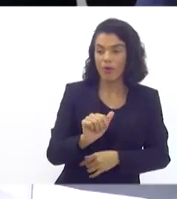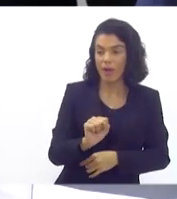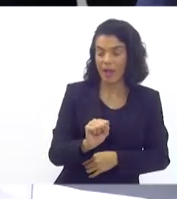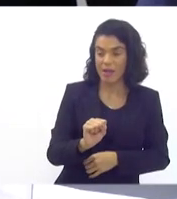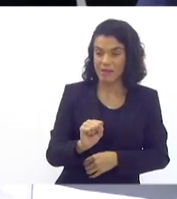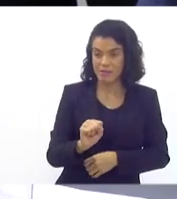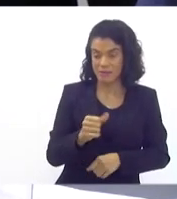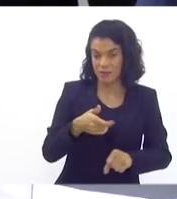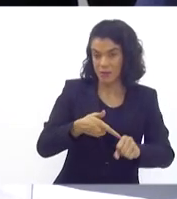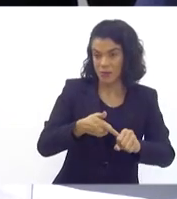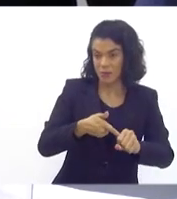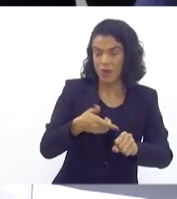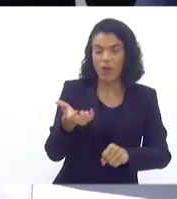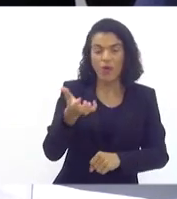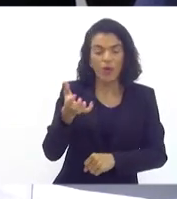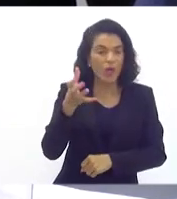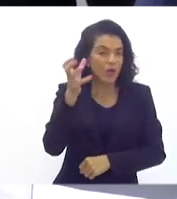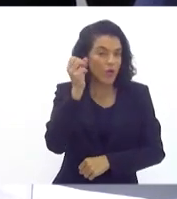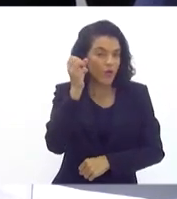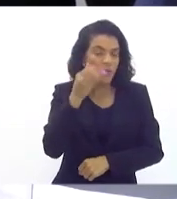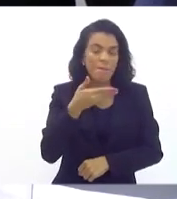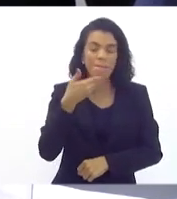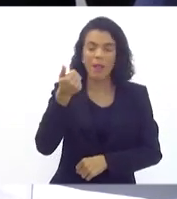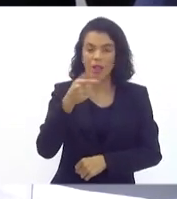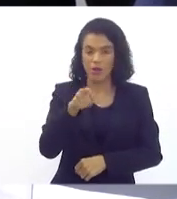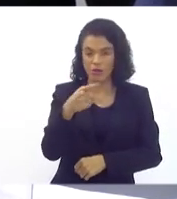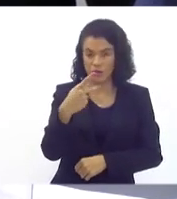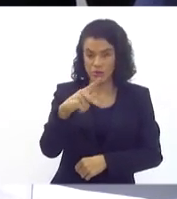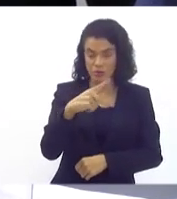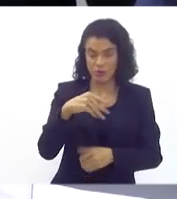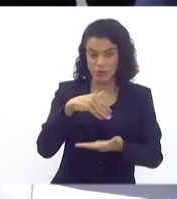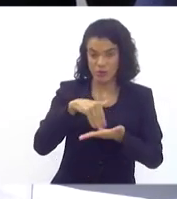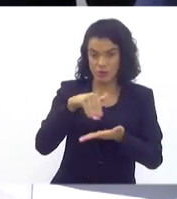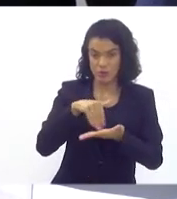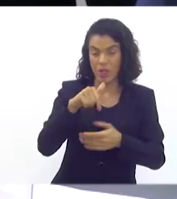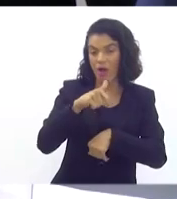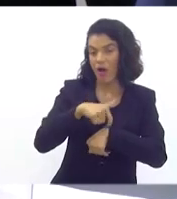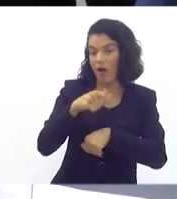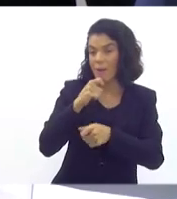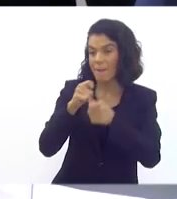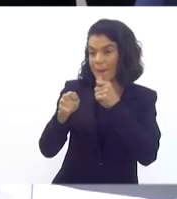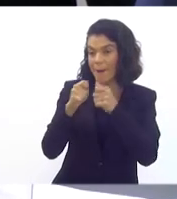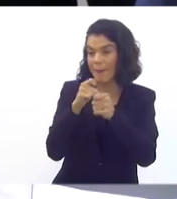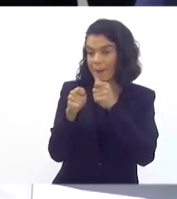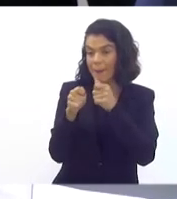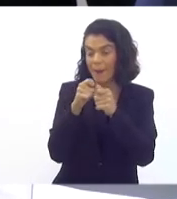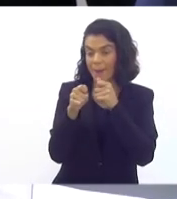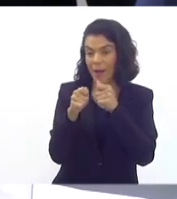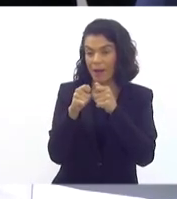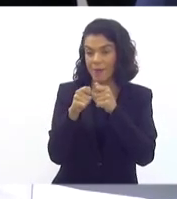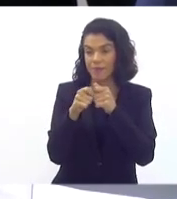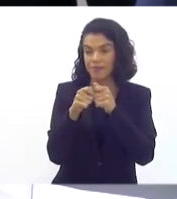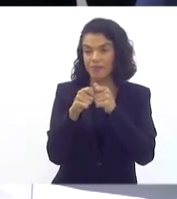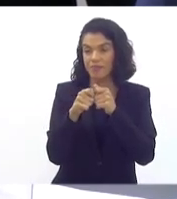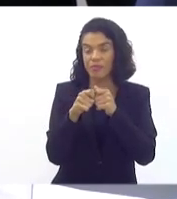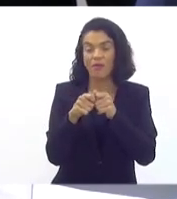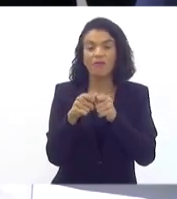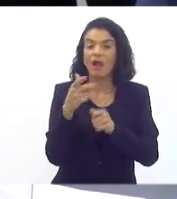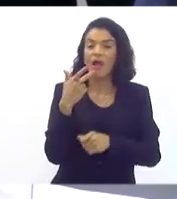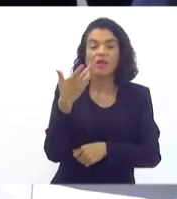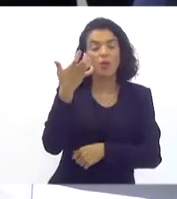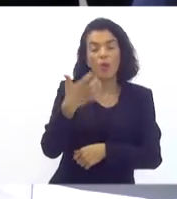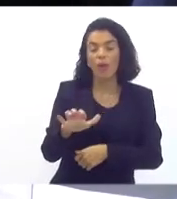e eu queria ouvir Melhor do secretário quando na entrevista usou essa fala é de não